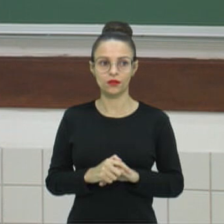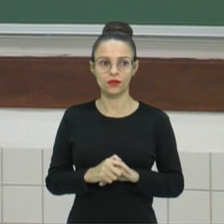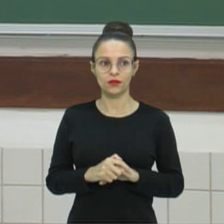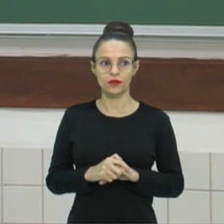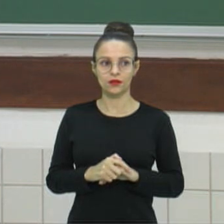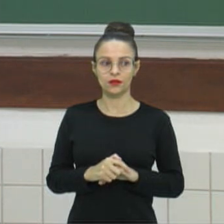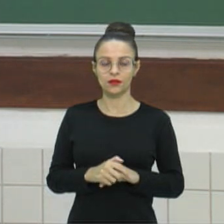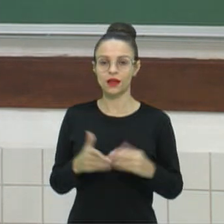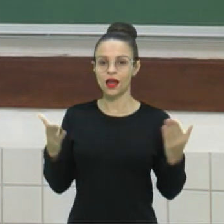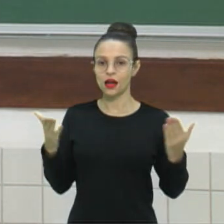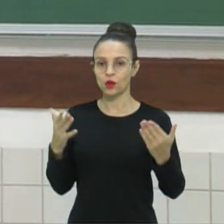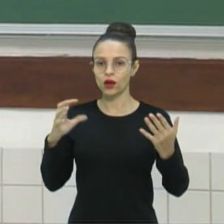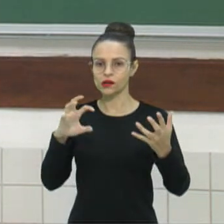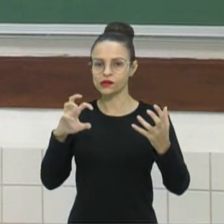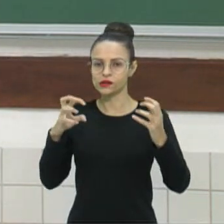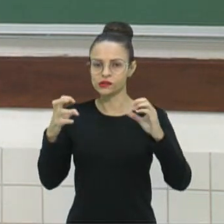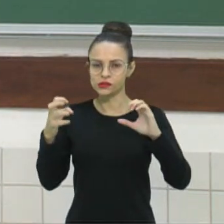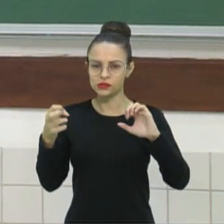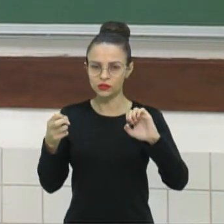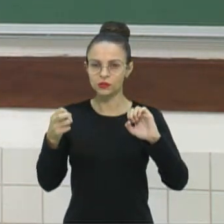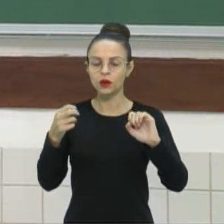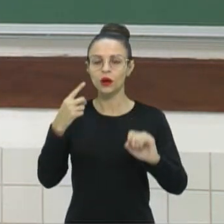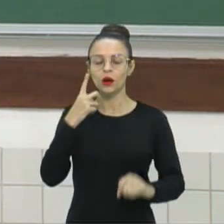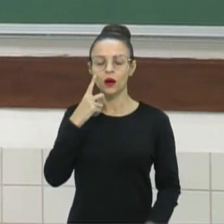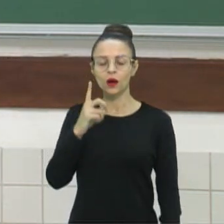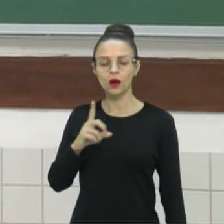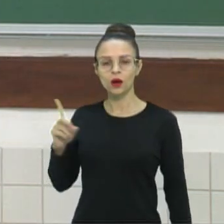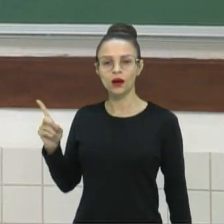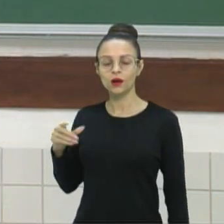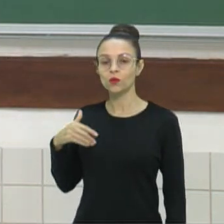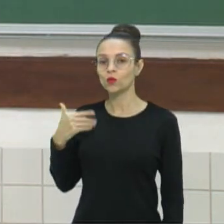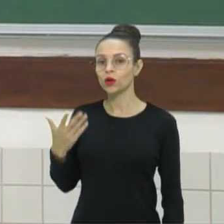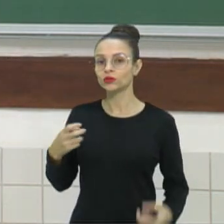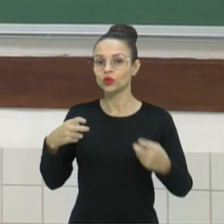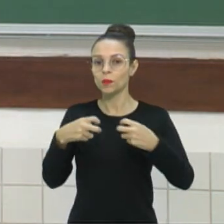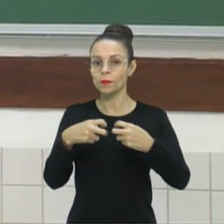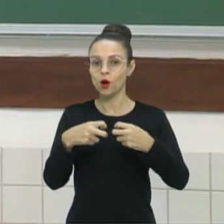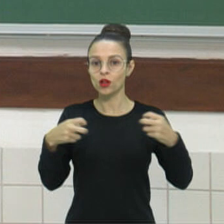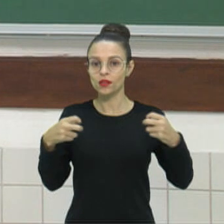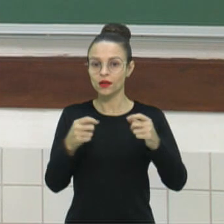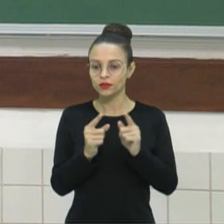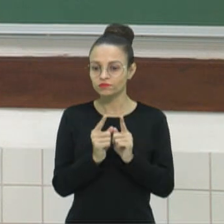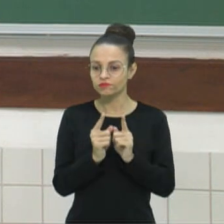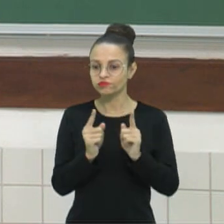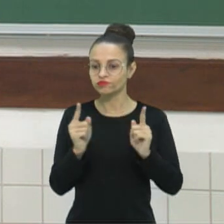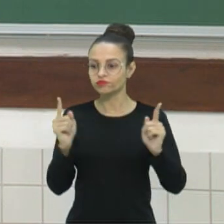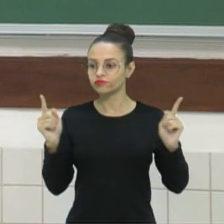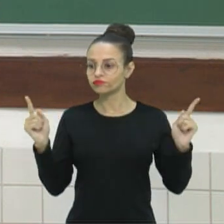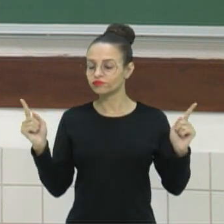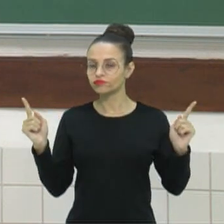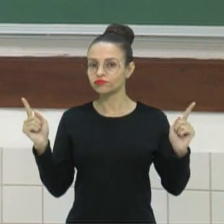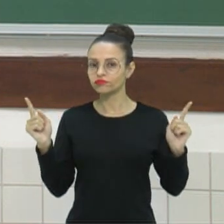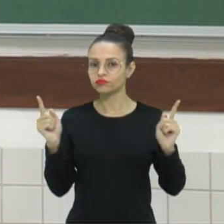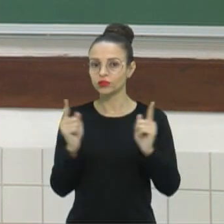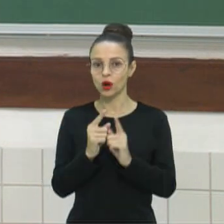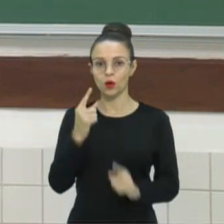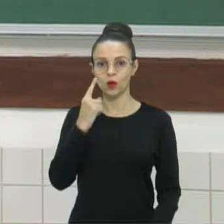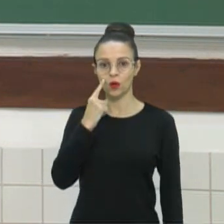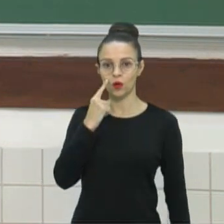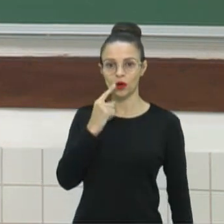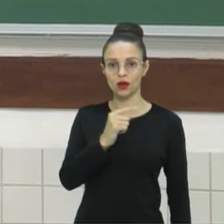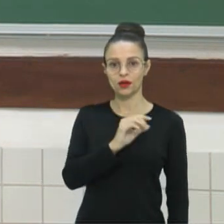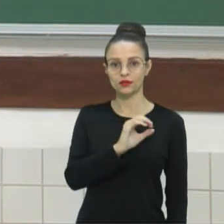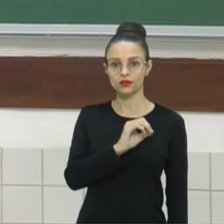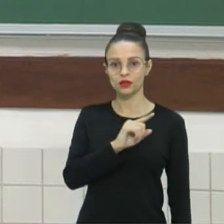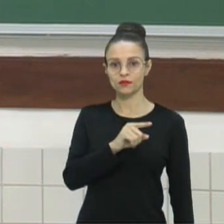Agora, a questão da deformação, né? A deformação, nesse caso, é quanto é que a mola comprimiu. Se você for analisar, a mola passou de